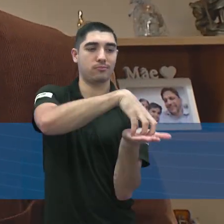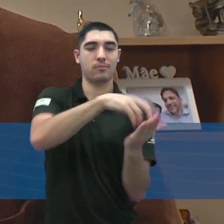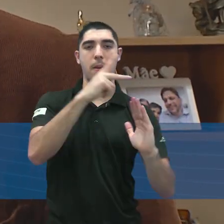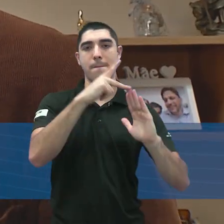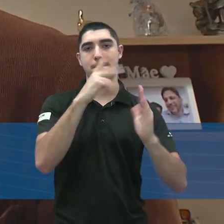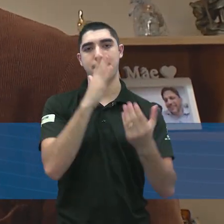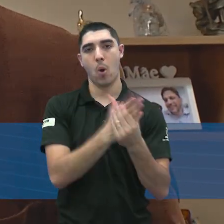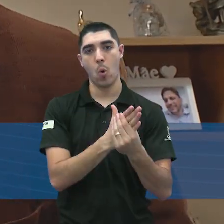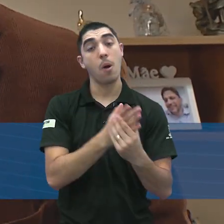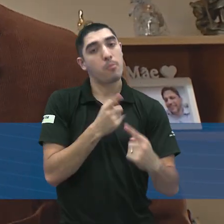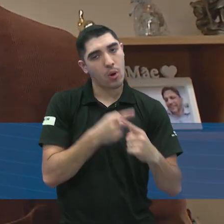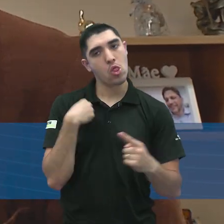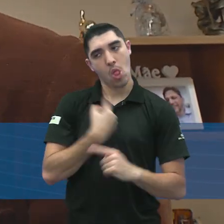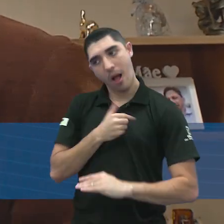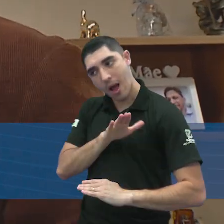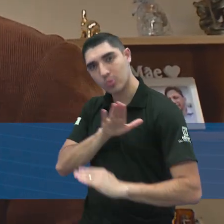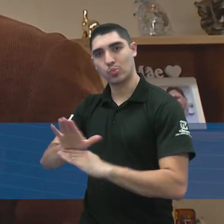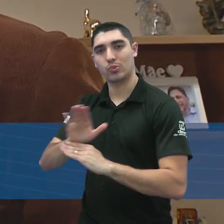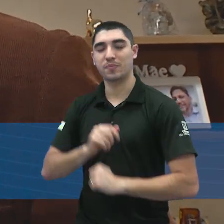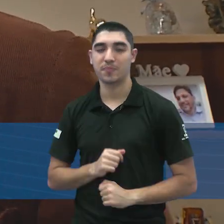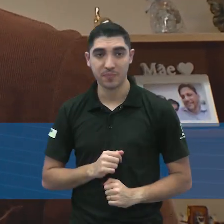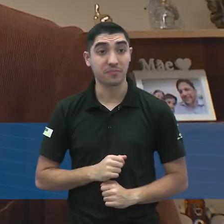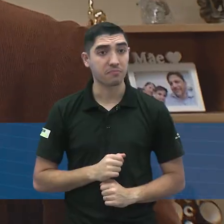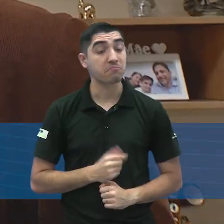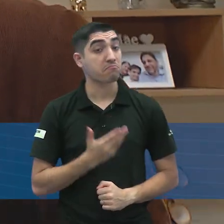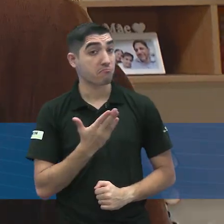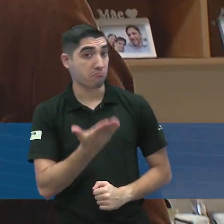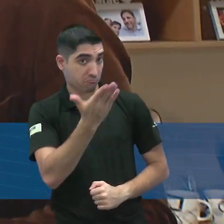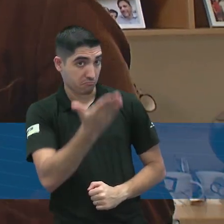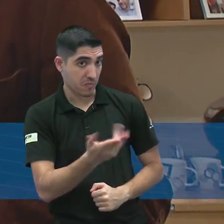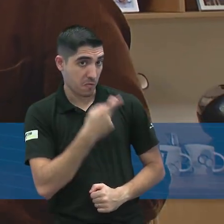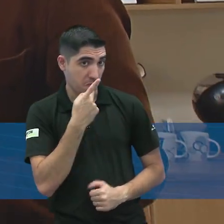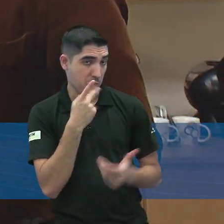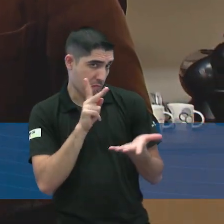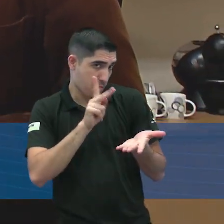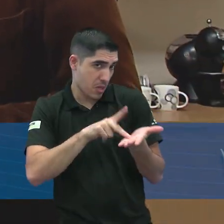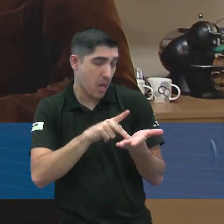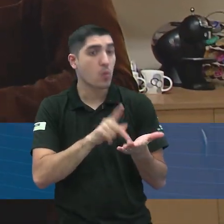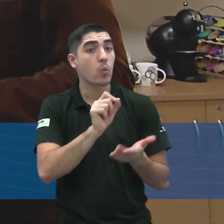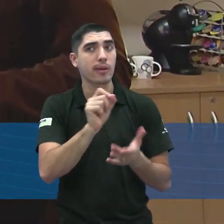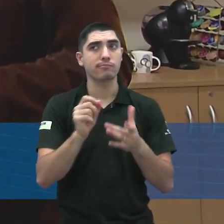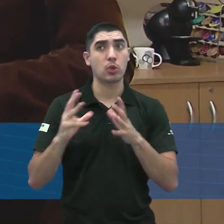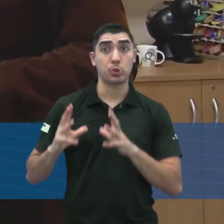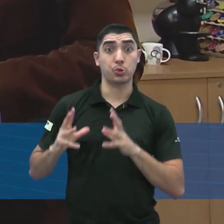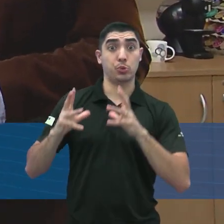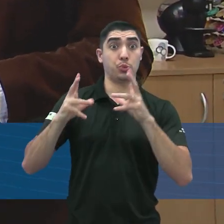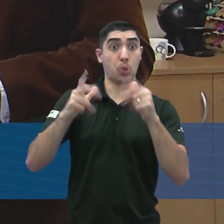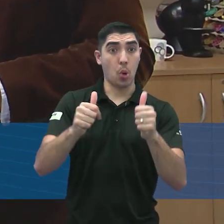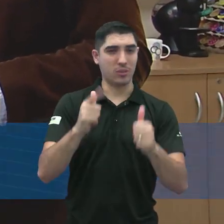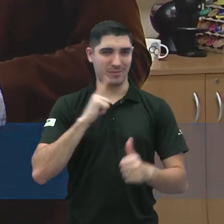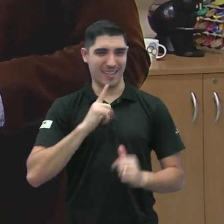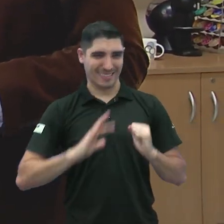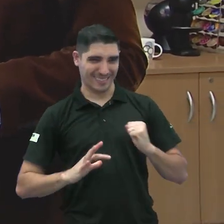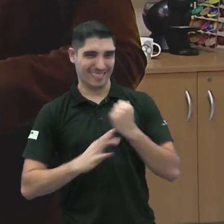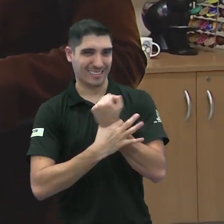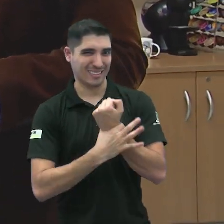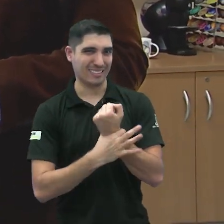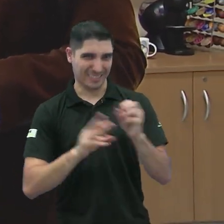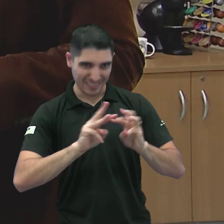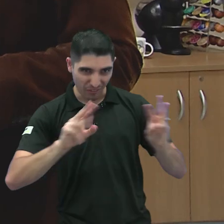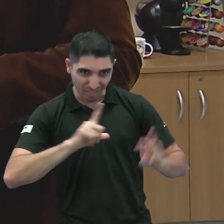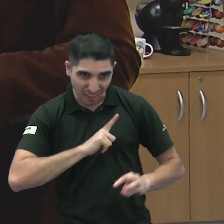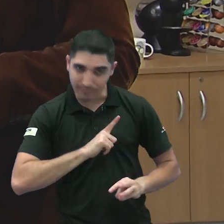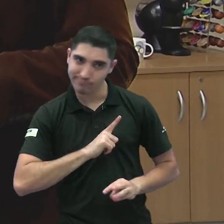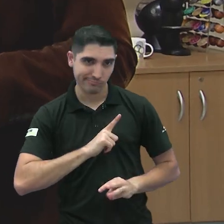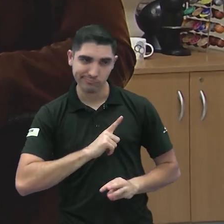dê vazão para essa demanda. E como o senhor também comentou, a gente sabe que nem todos os sites são seguros, né? Hoje temos